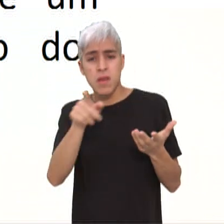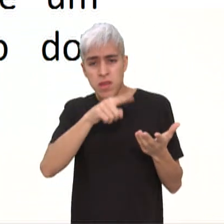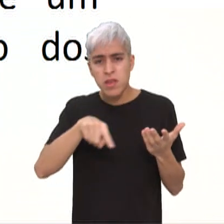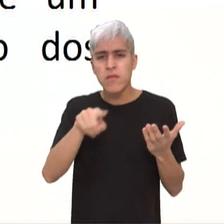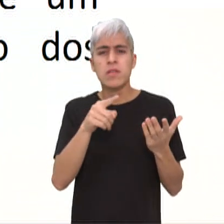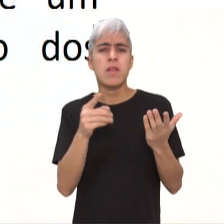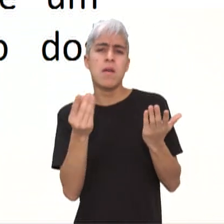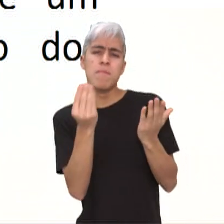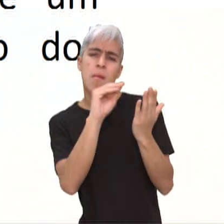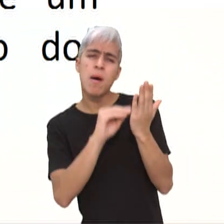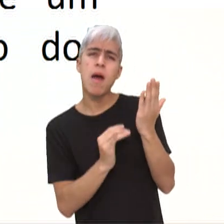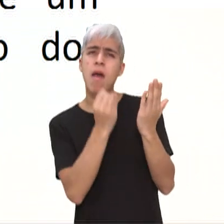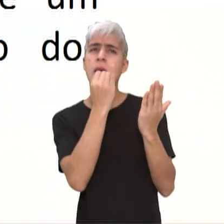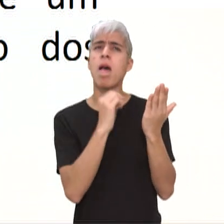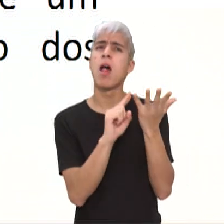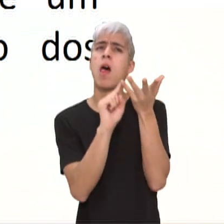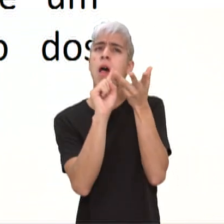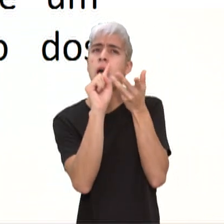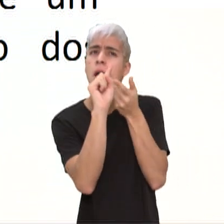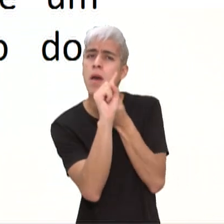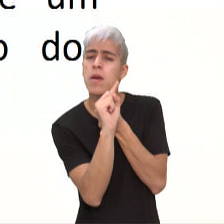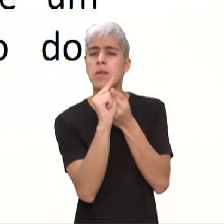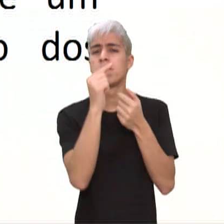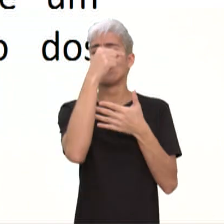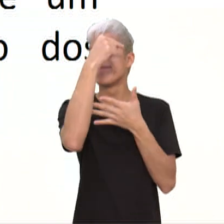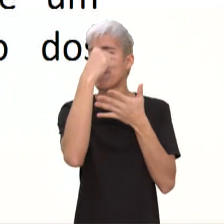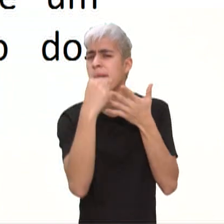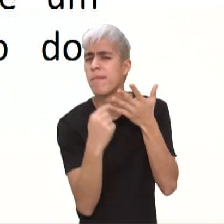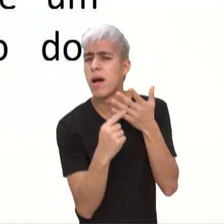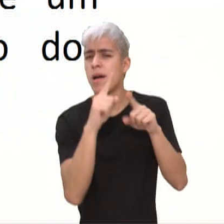cite exemplos aí desses recursos